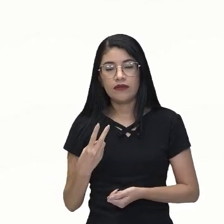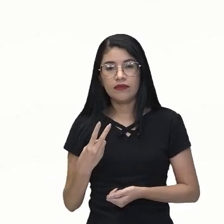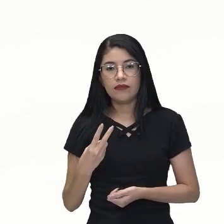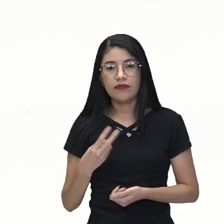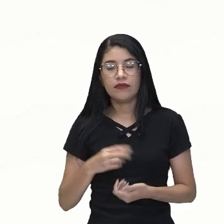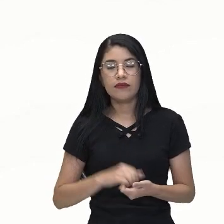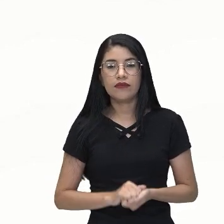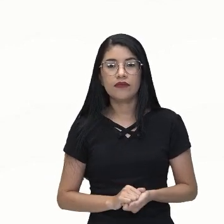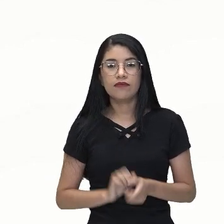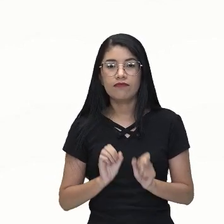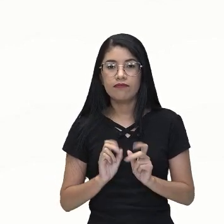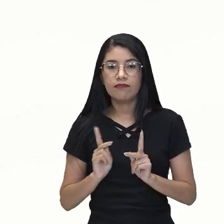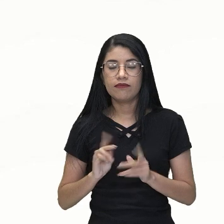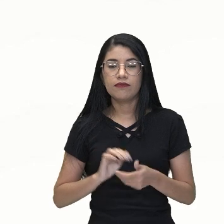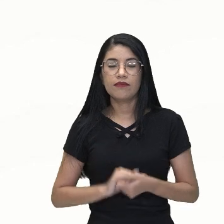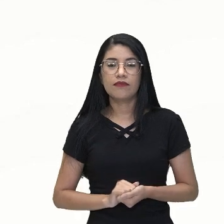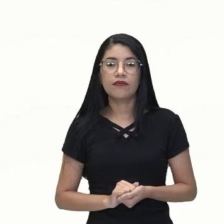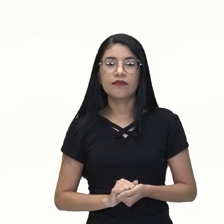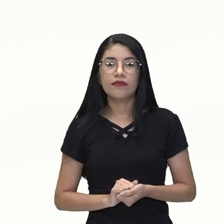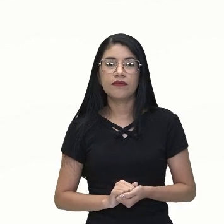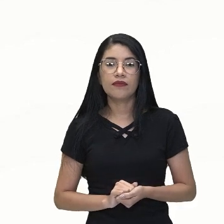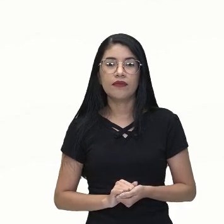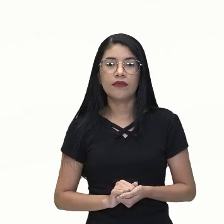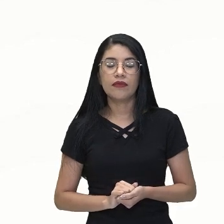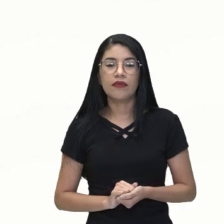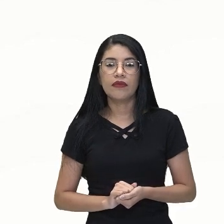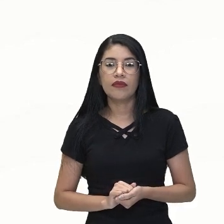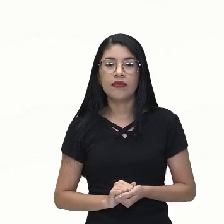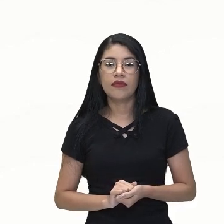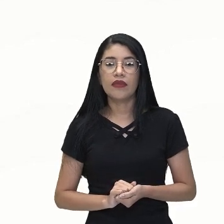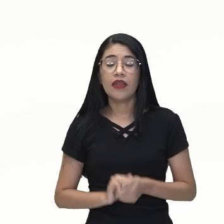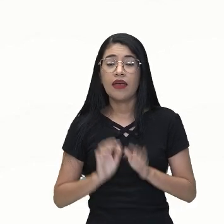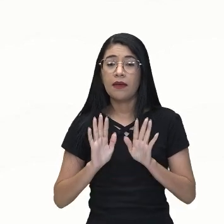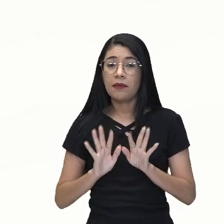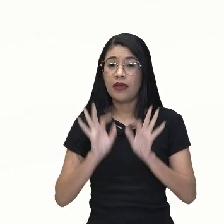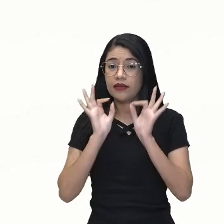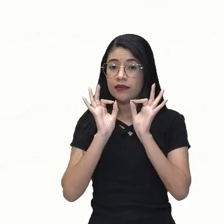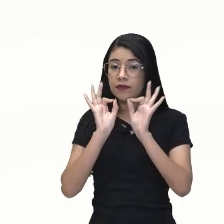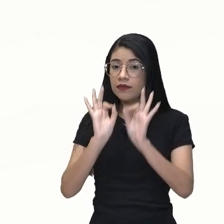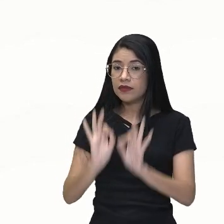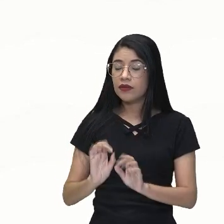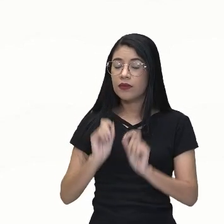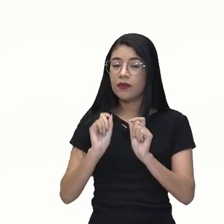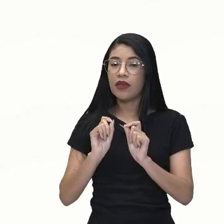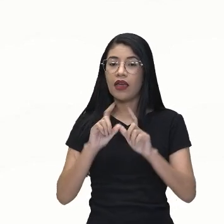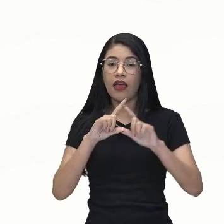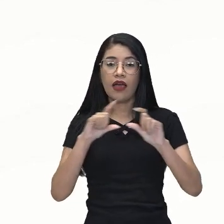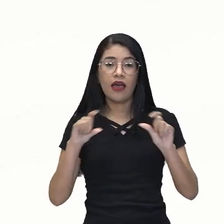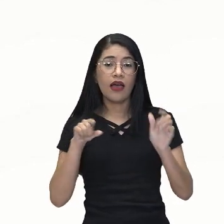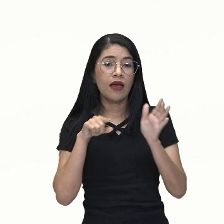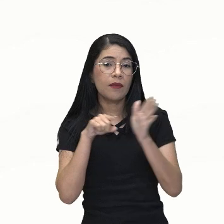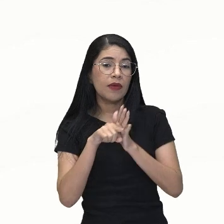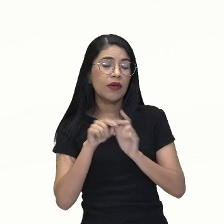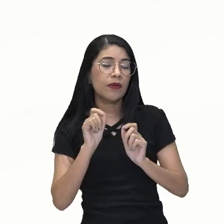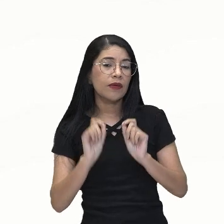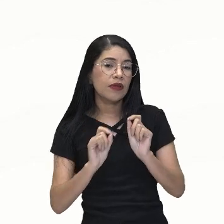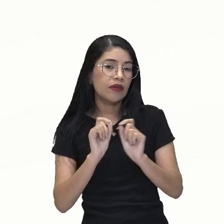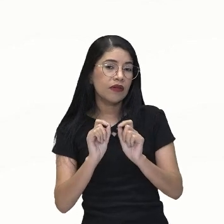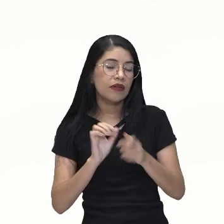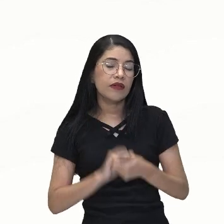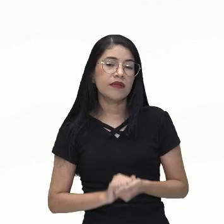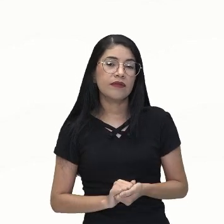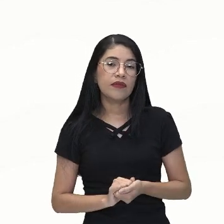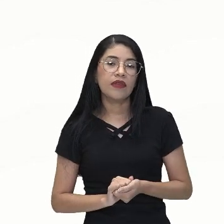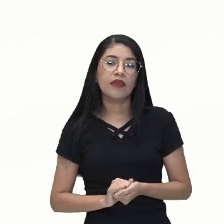132. Beleza? Beleza. Mas, atenção, a questão quer saber quando o